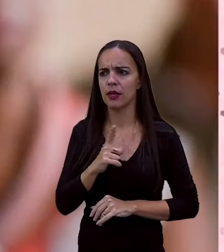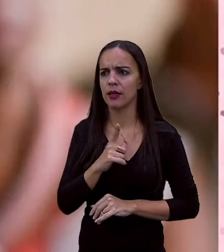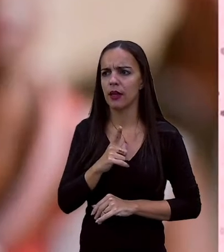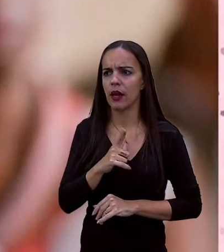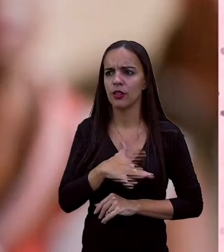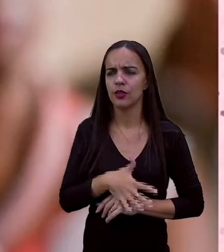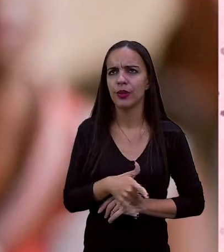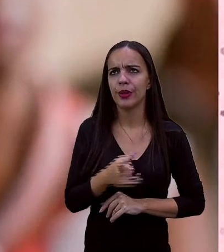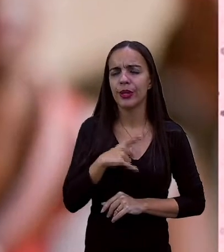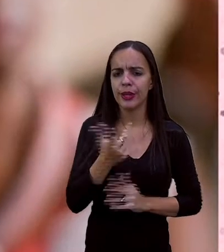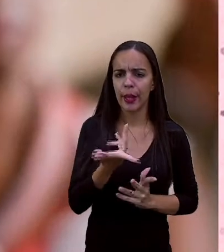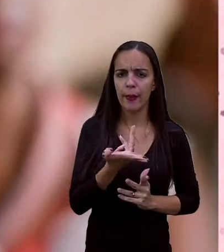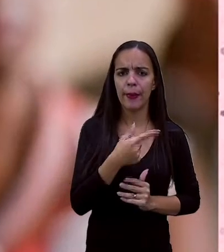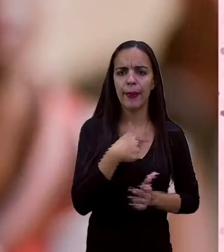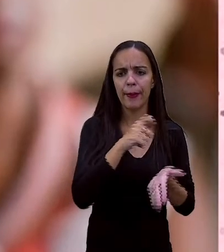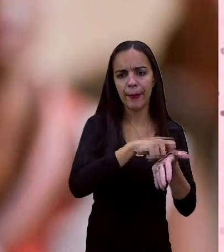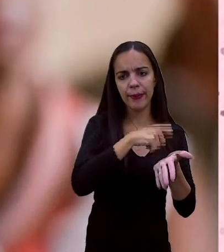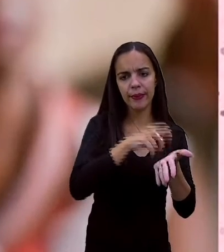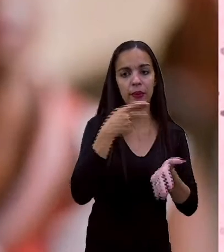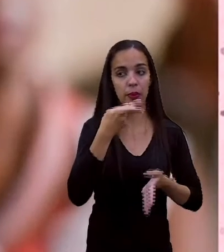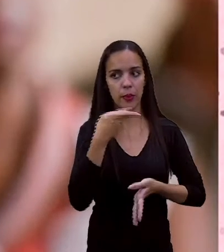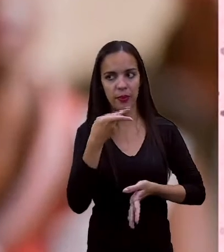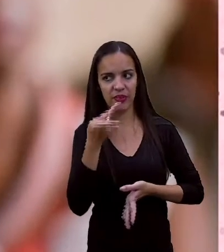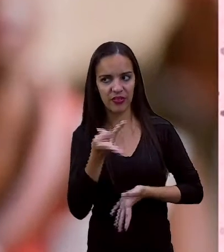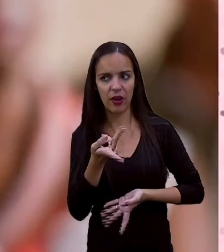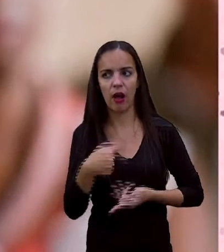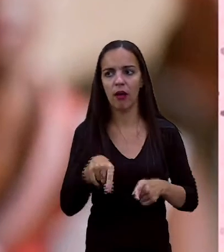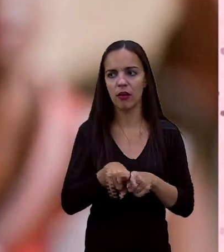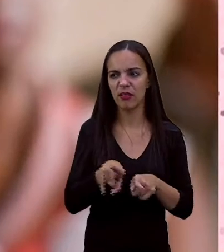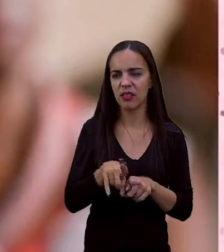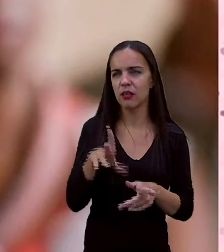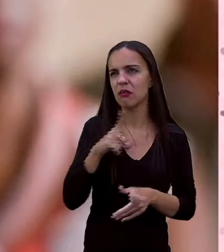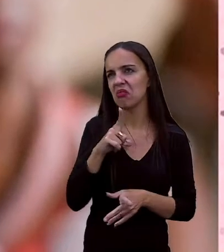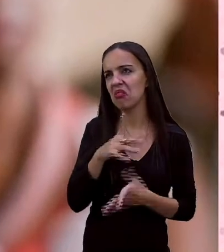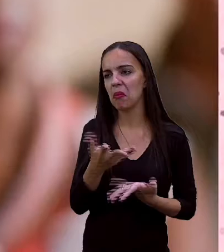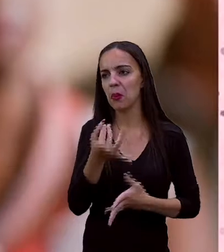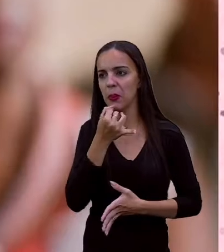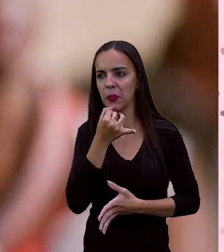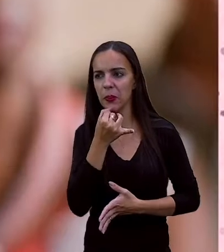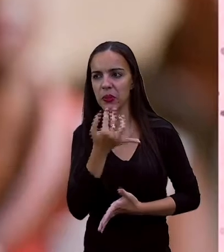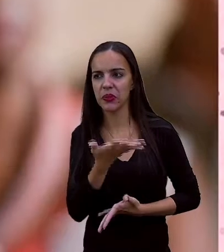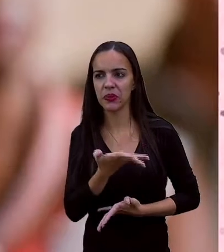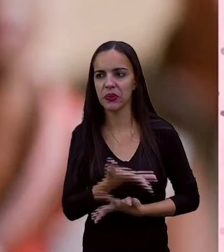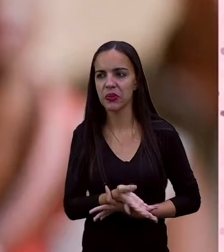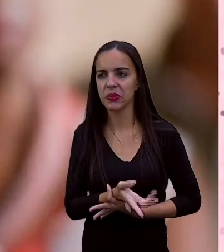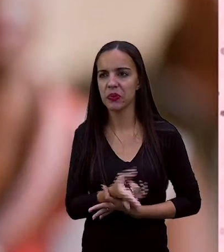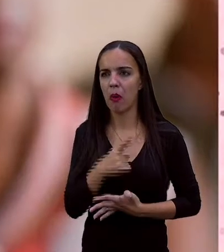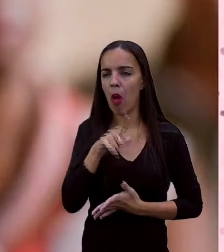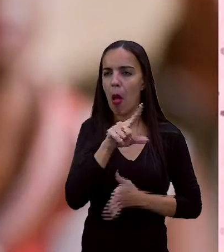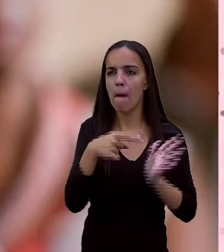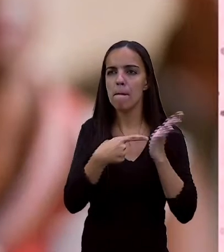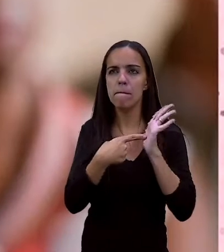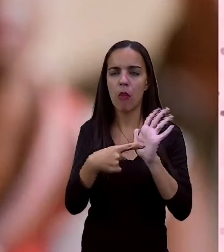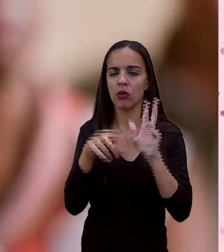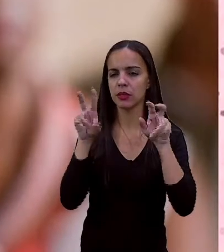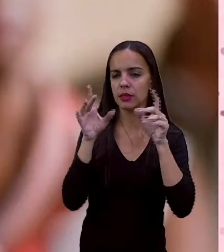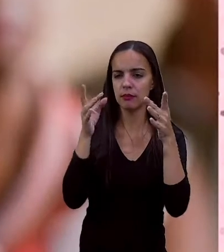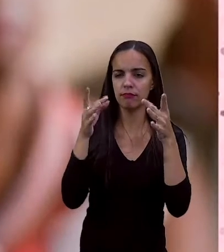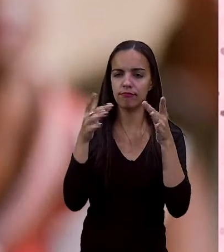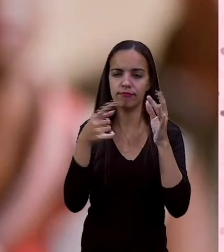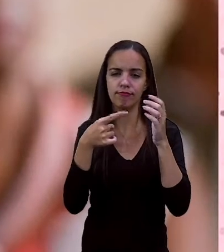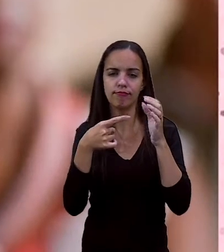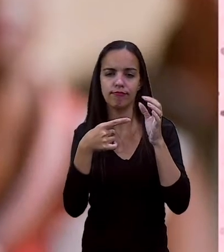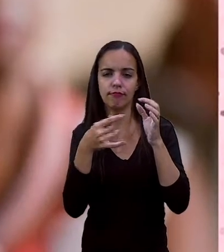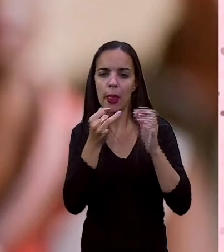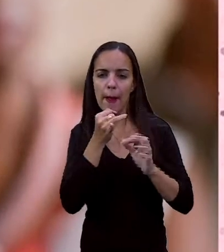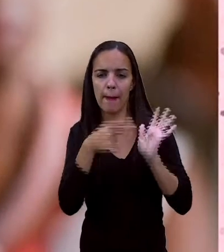na oralidade como na escrita. Ela sobrevive apenas aí nos contextos muito específicos, como, por exemplo,